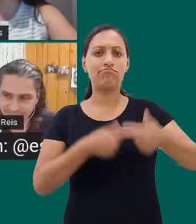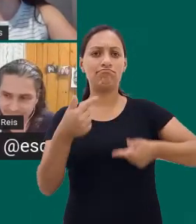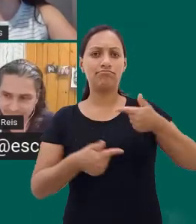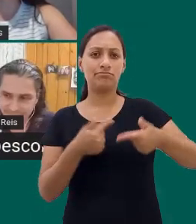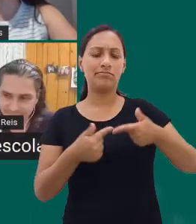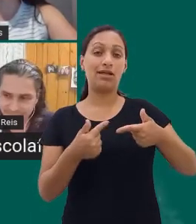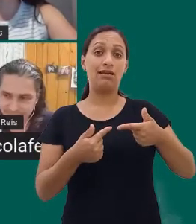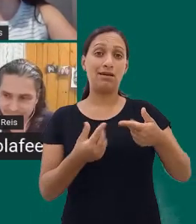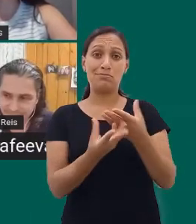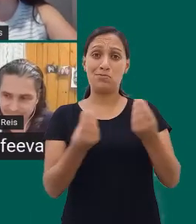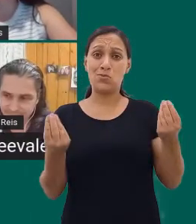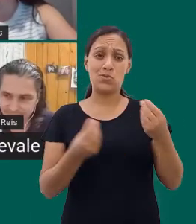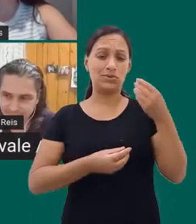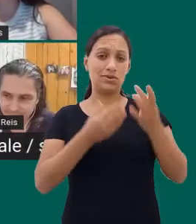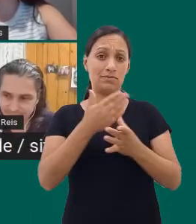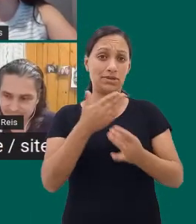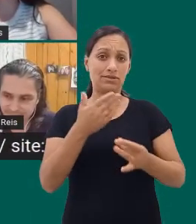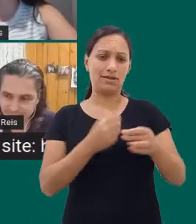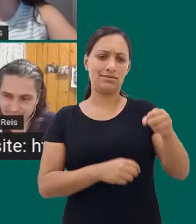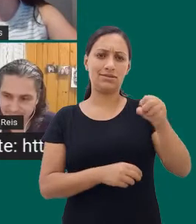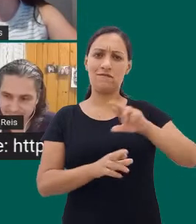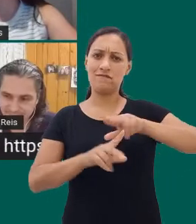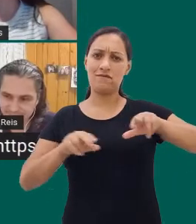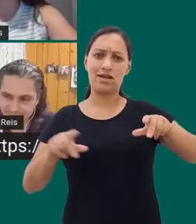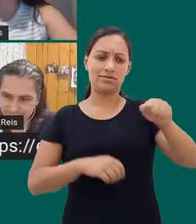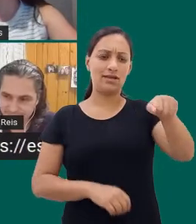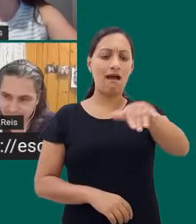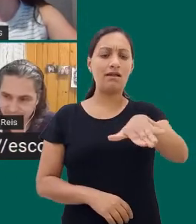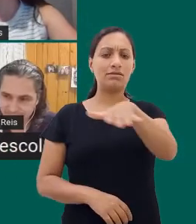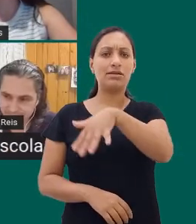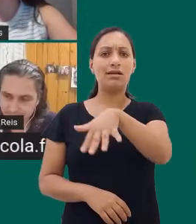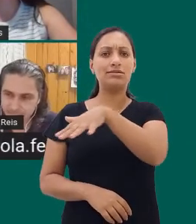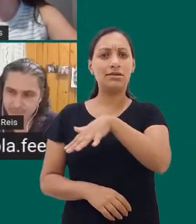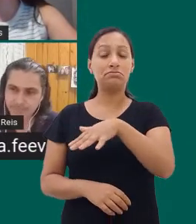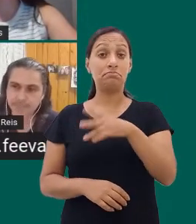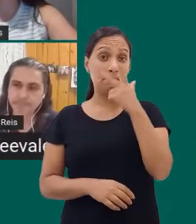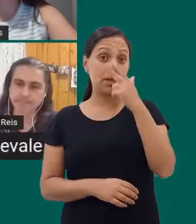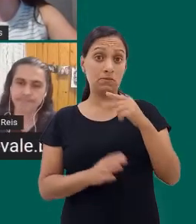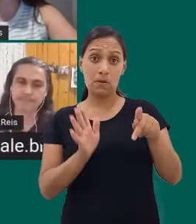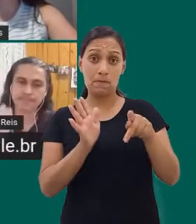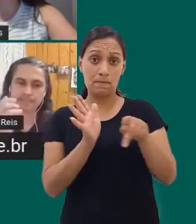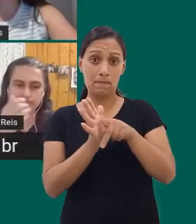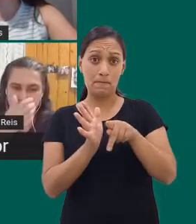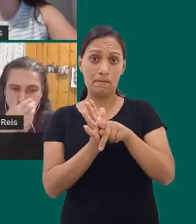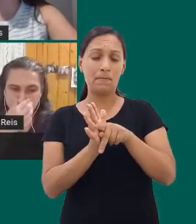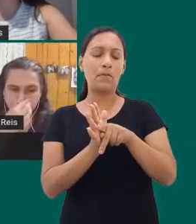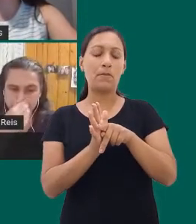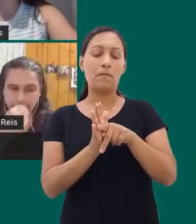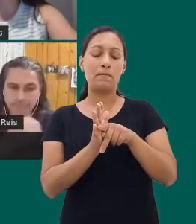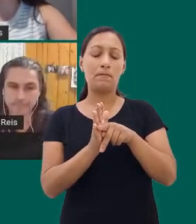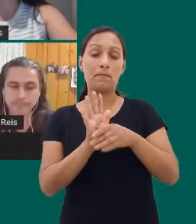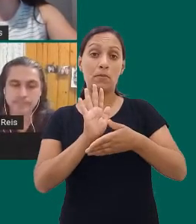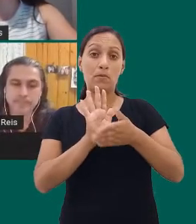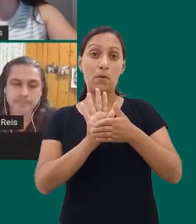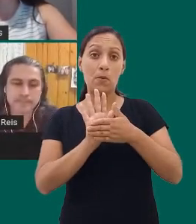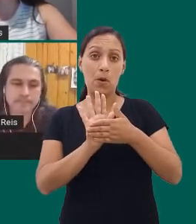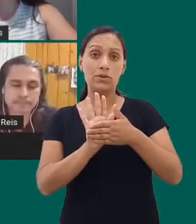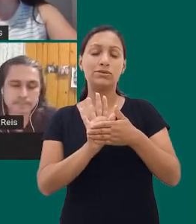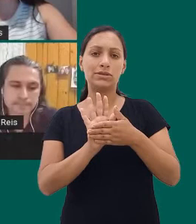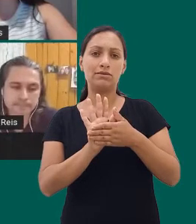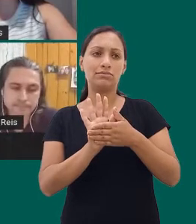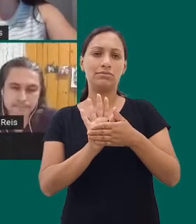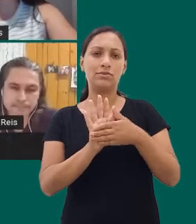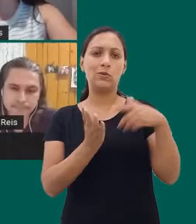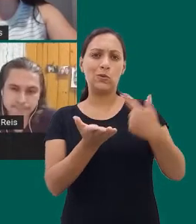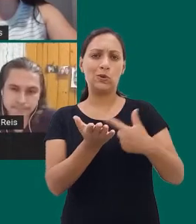muitas habilidades de muitas áreas numa mesma proposta, enfim, no mesmo projeto que tu vai fazer. No livro didático é o livro